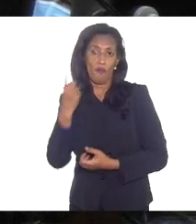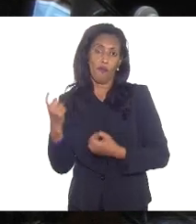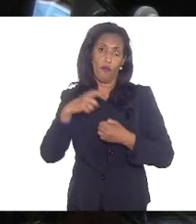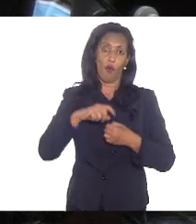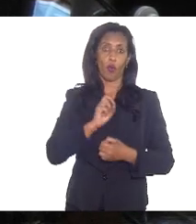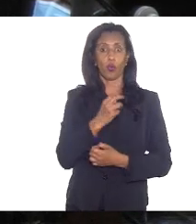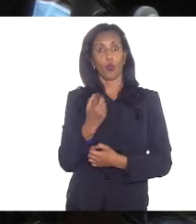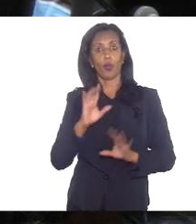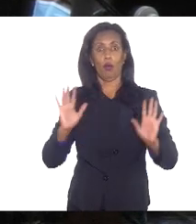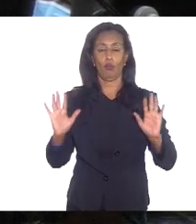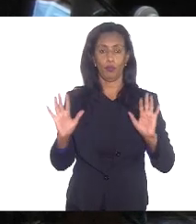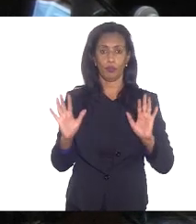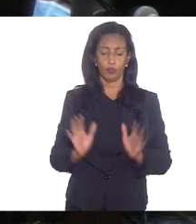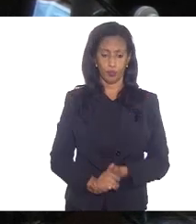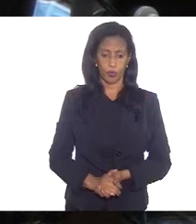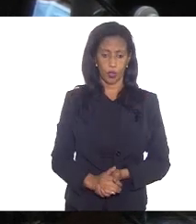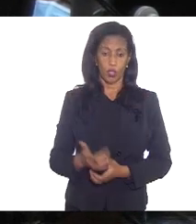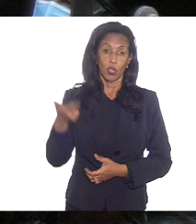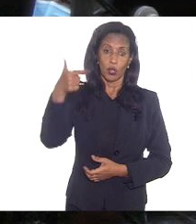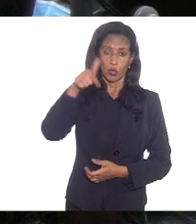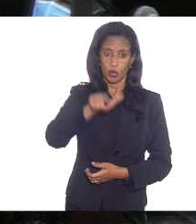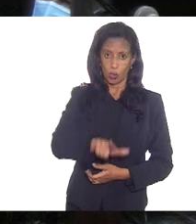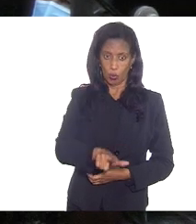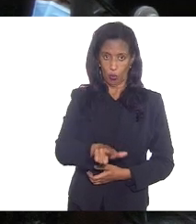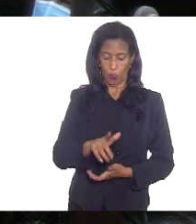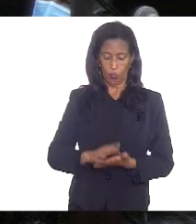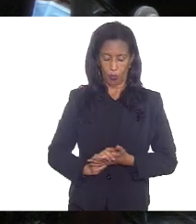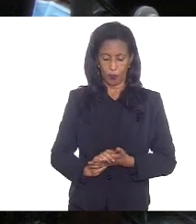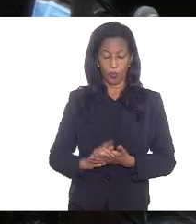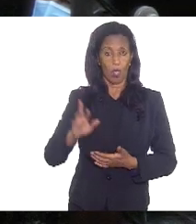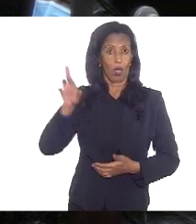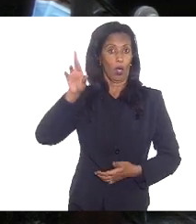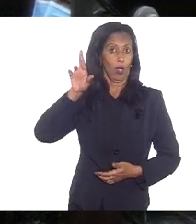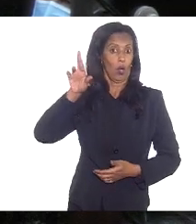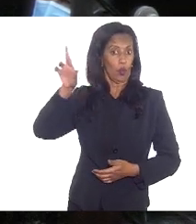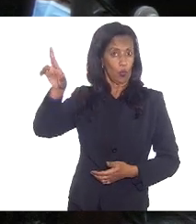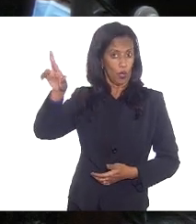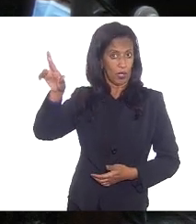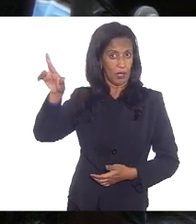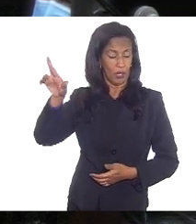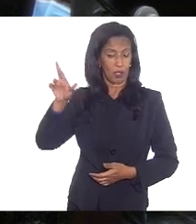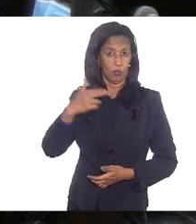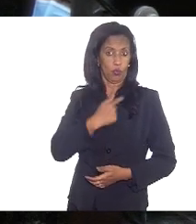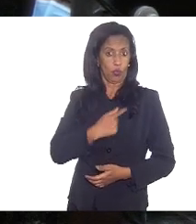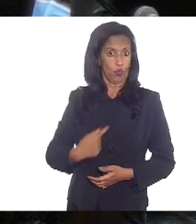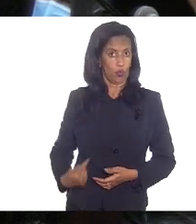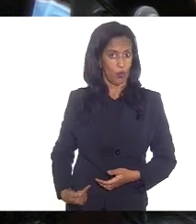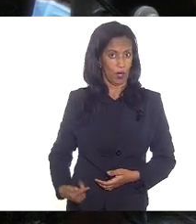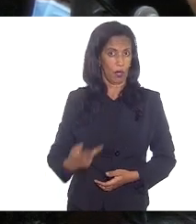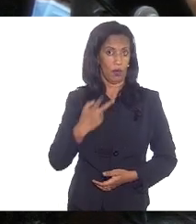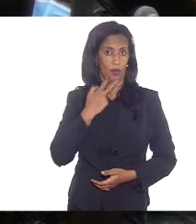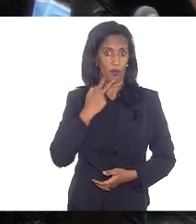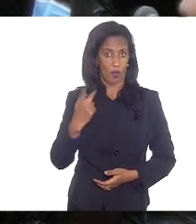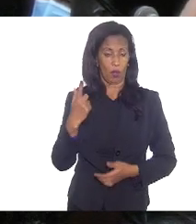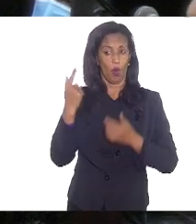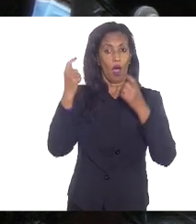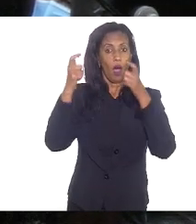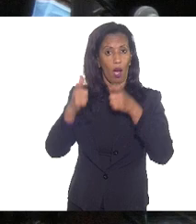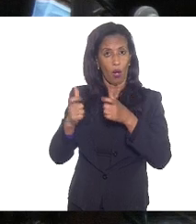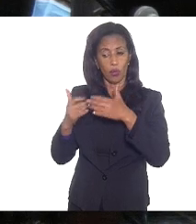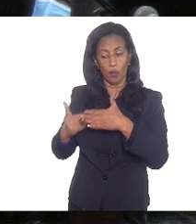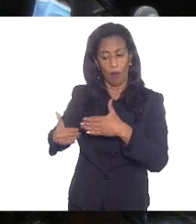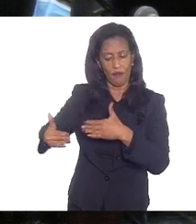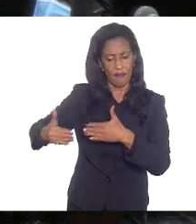Porque, de novo, me disse o líder do governo, assessoria do líder do governo, que aonde deu para avançar, avançou e